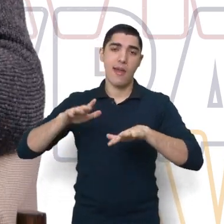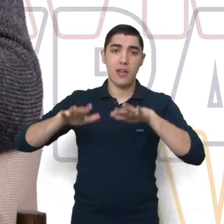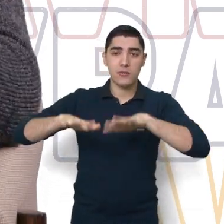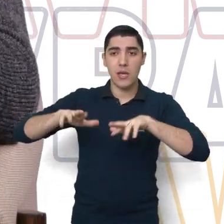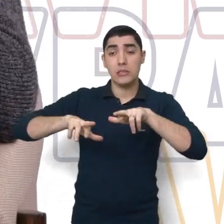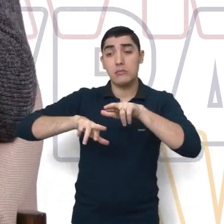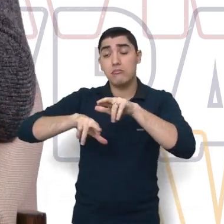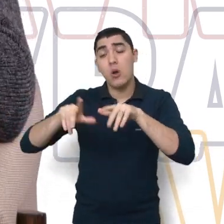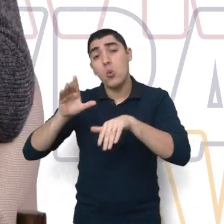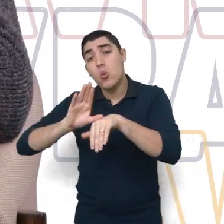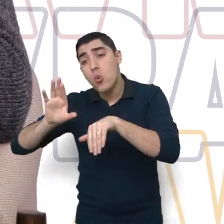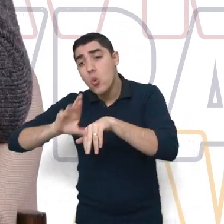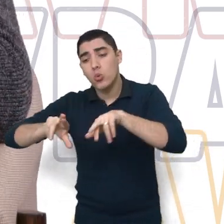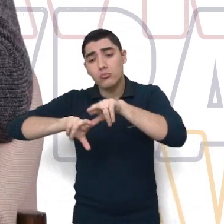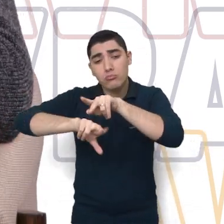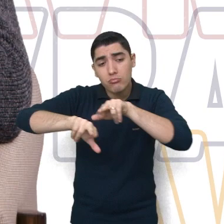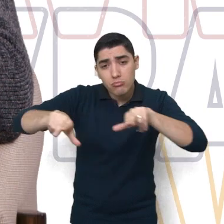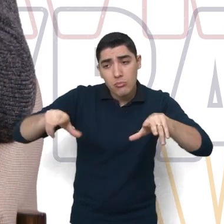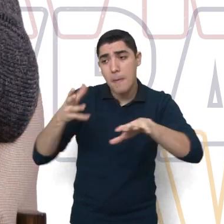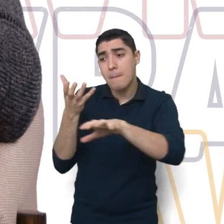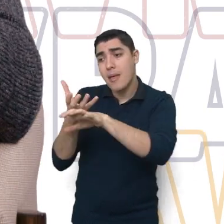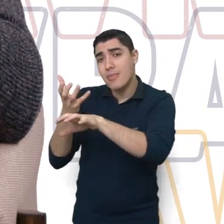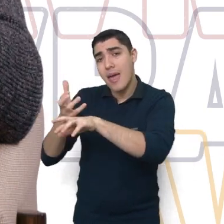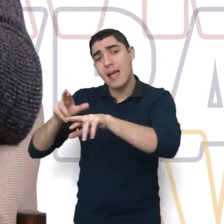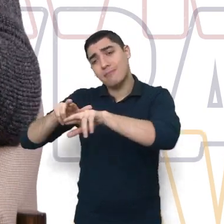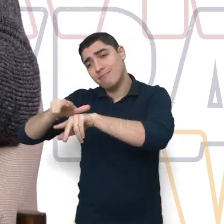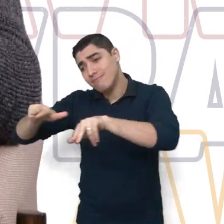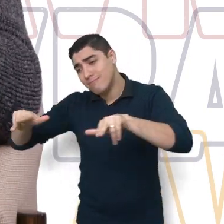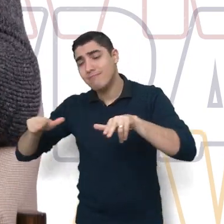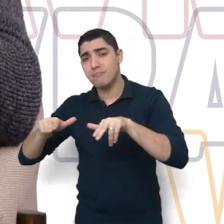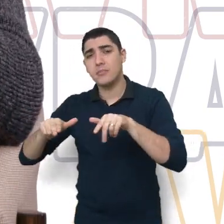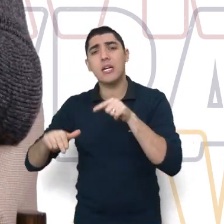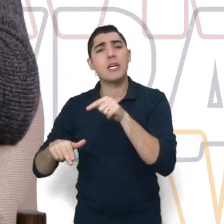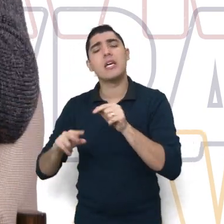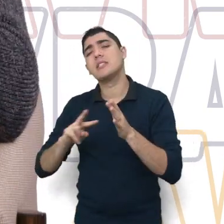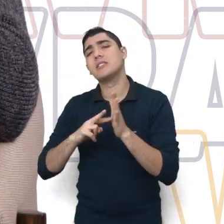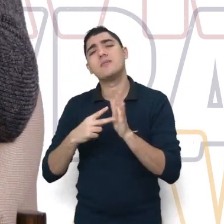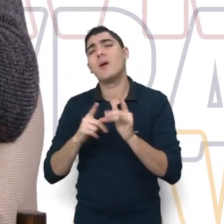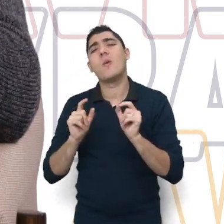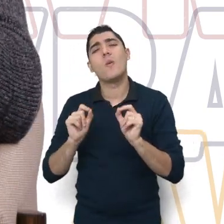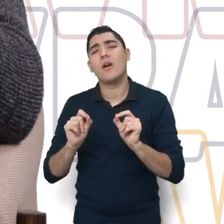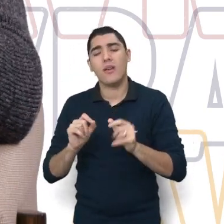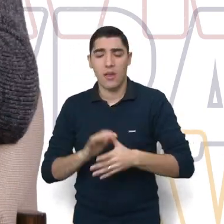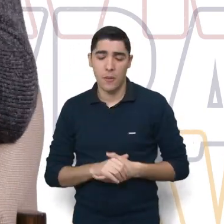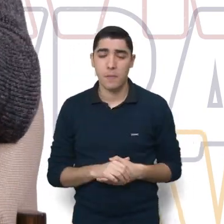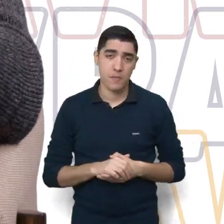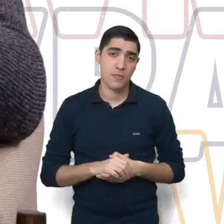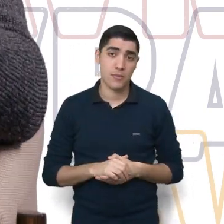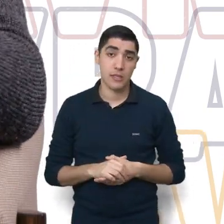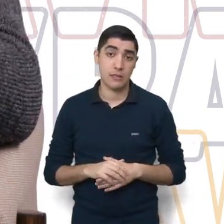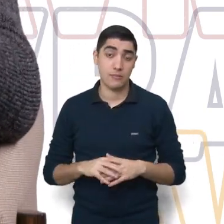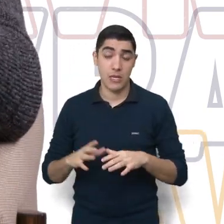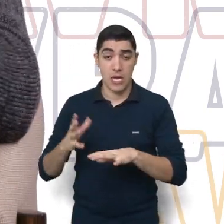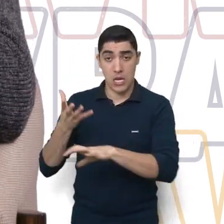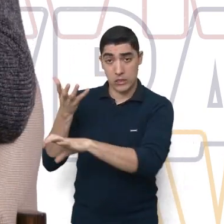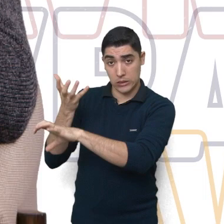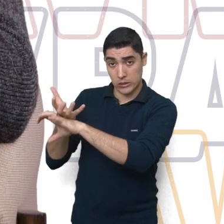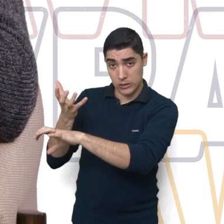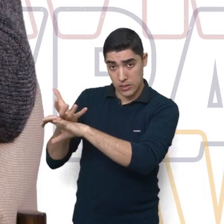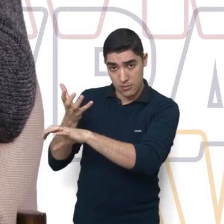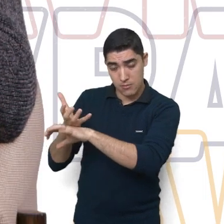transdisciplinar e multidisciplinar o que que é isso né então que todos as disciplinas